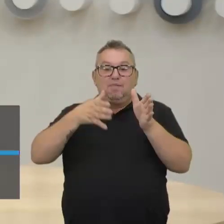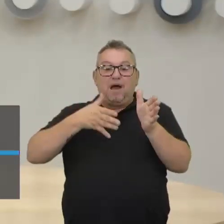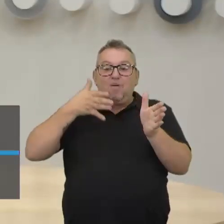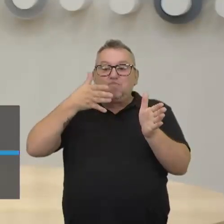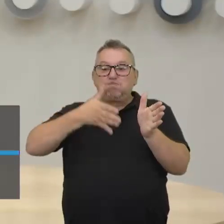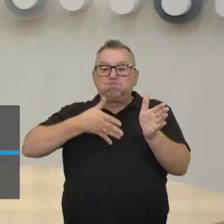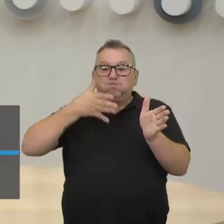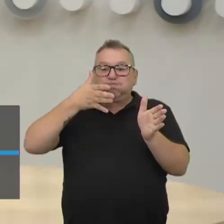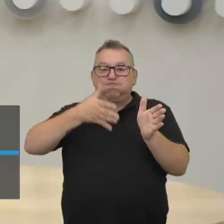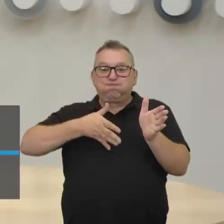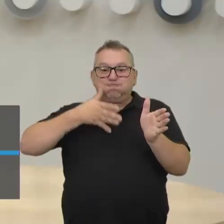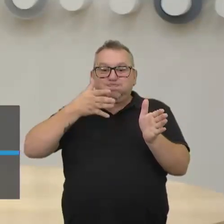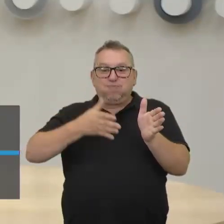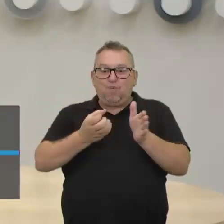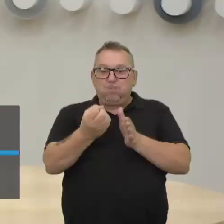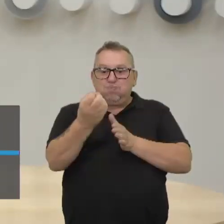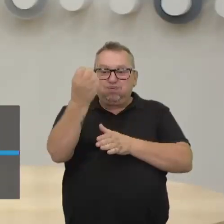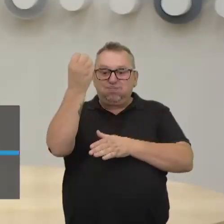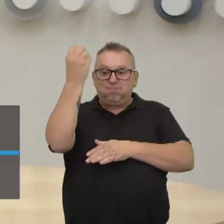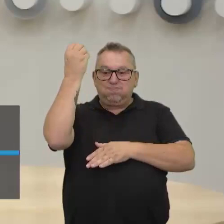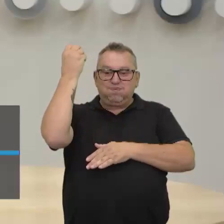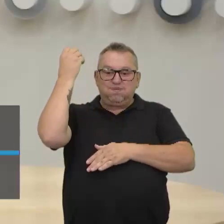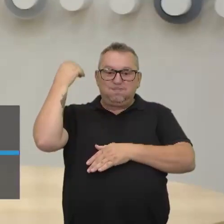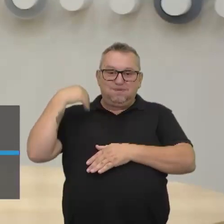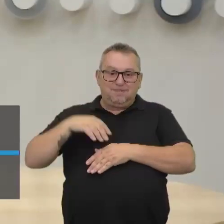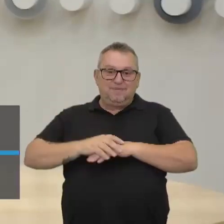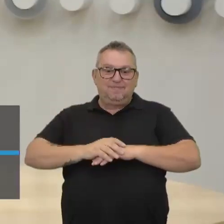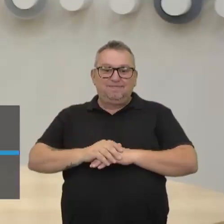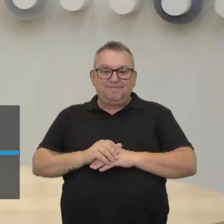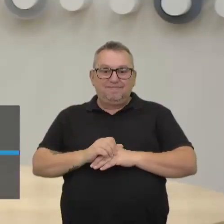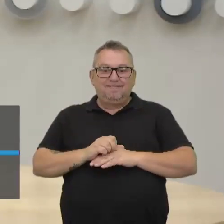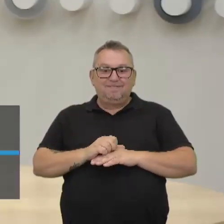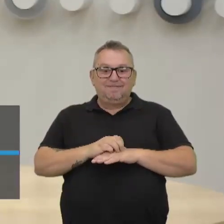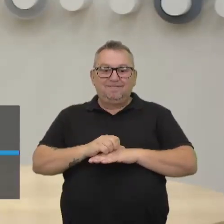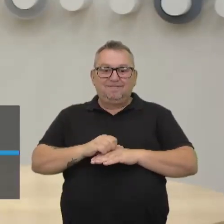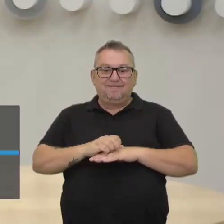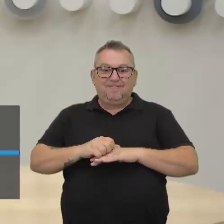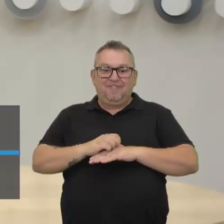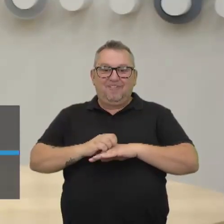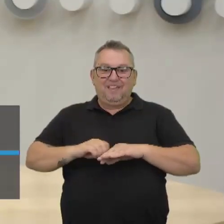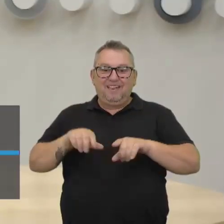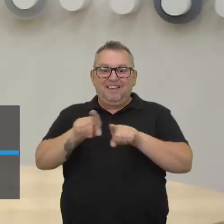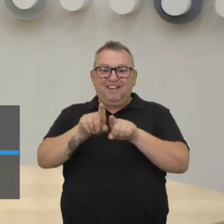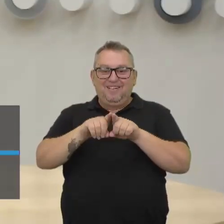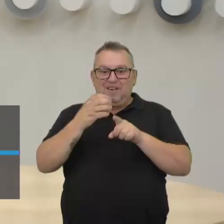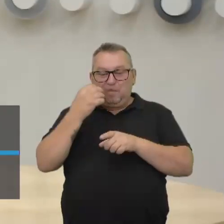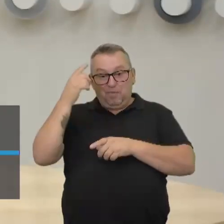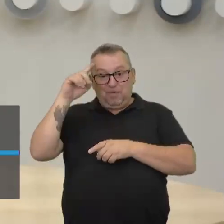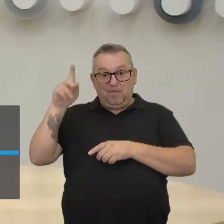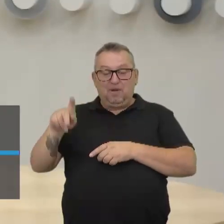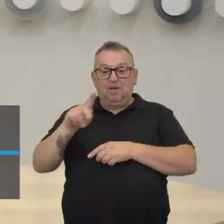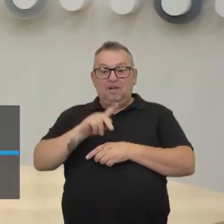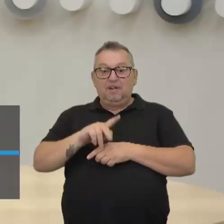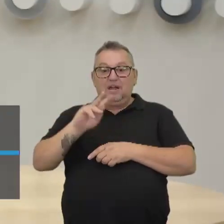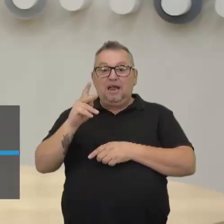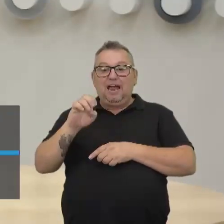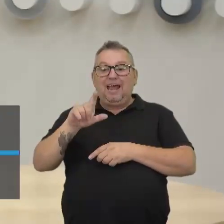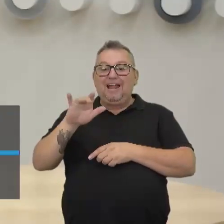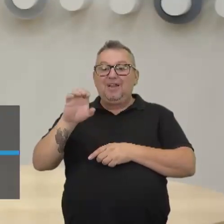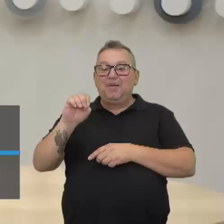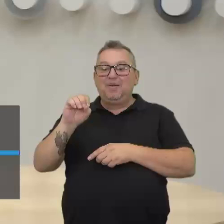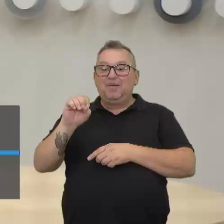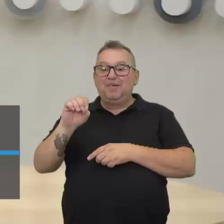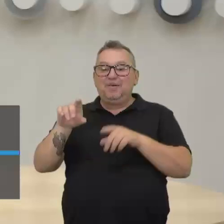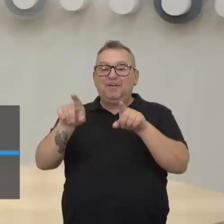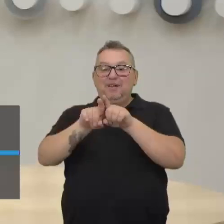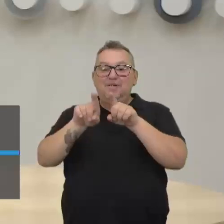Ai, que delícia! Ela falou sim, vai levar a gente também no Museu da Arte Primitiva também. Mandar também um bom dia pro professor Hélio, da Escola Professor